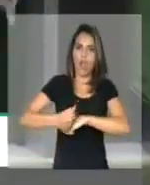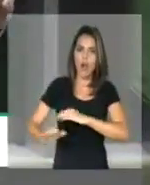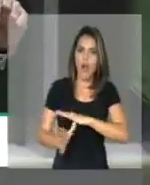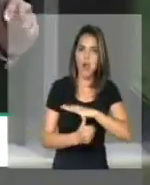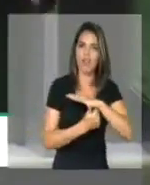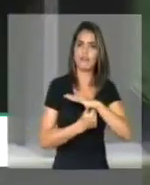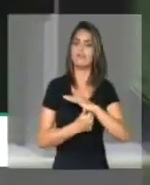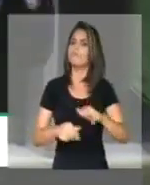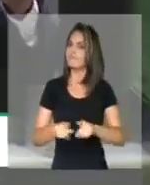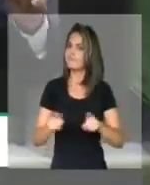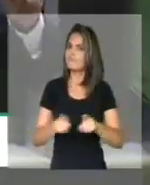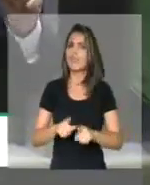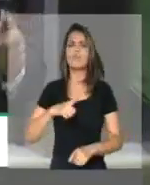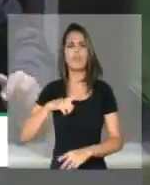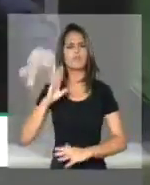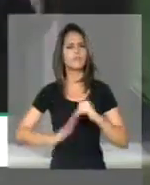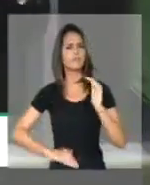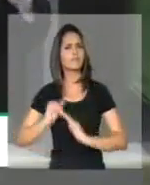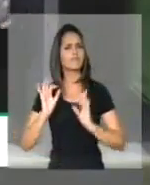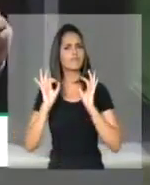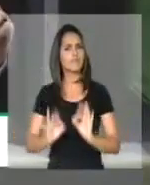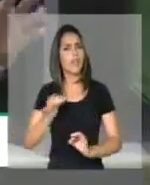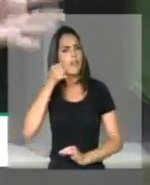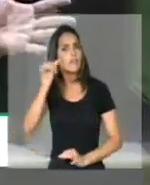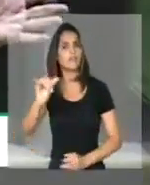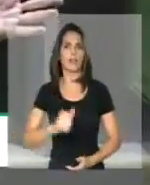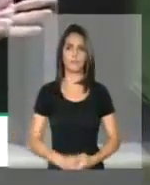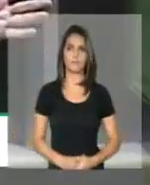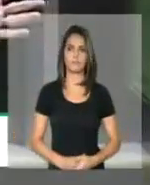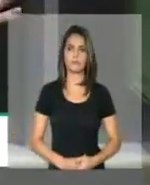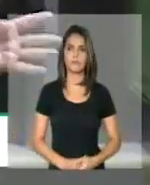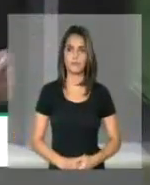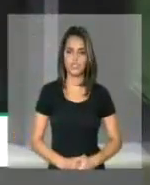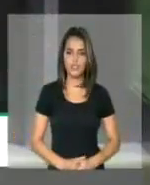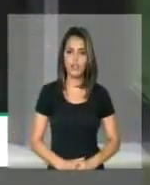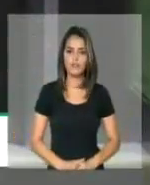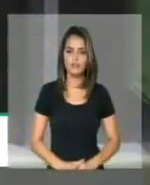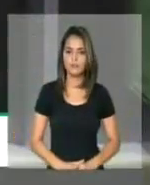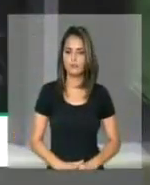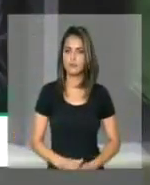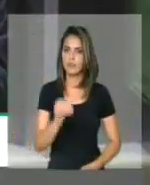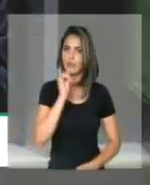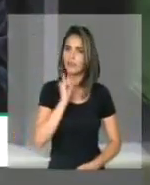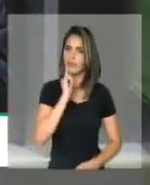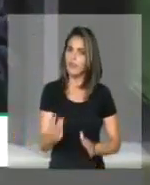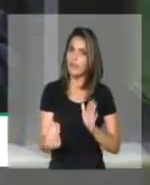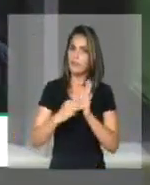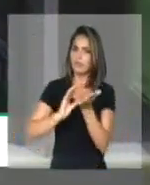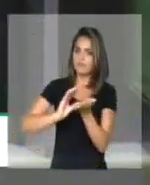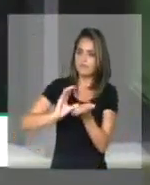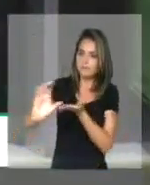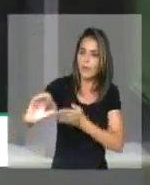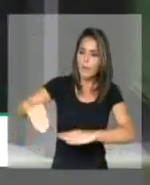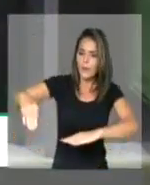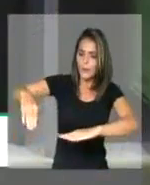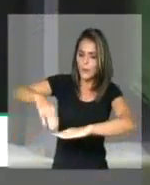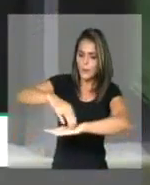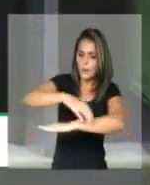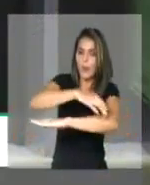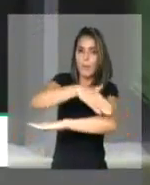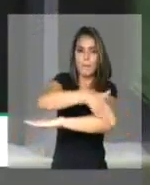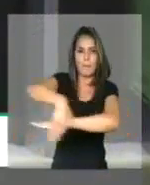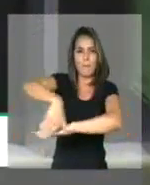Estabelecendo instrumentos muito concretos de prevenção. Eu vou citar como exemplo uma emenda para pavimentação lá no bairro e